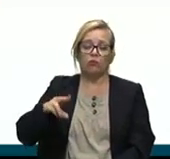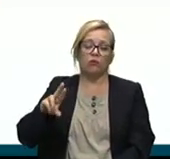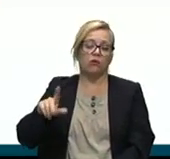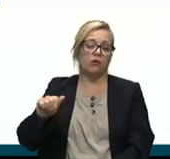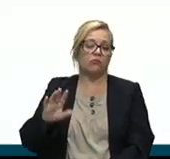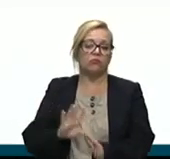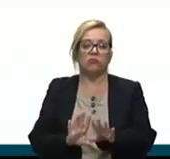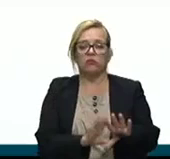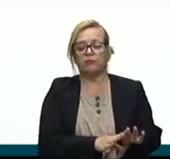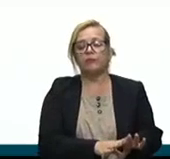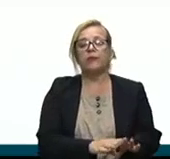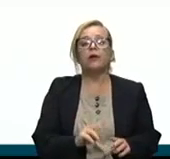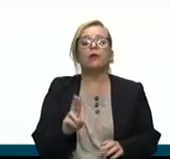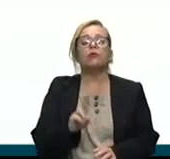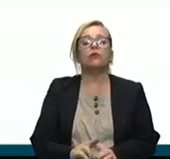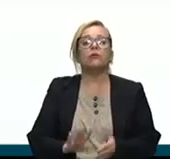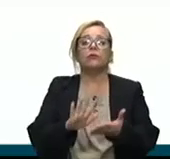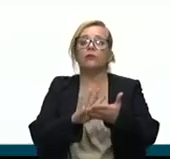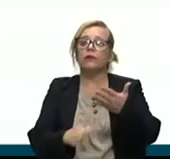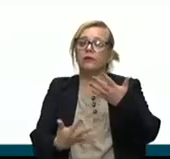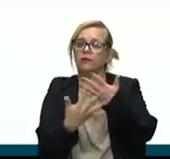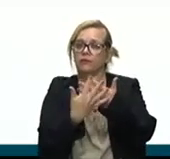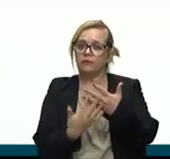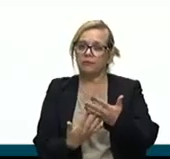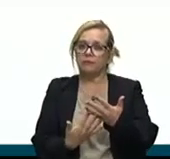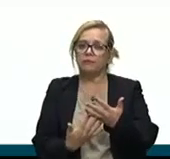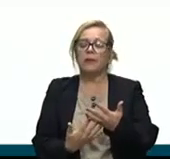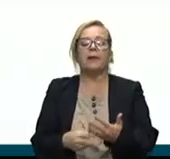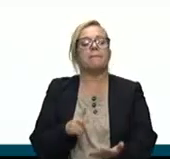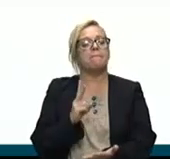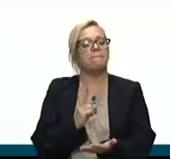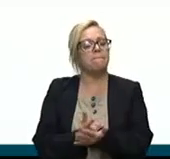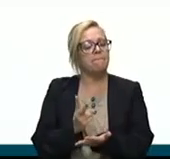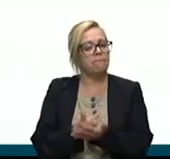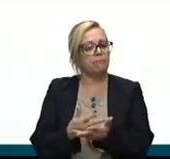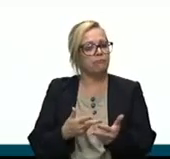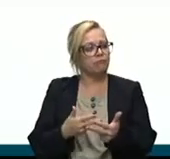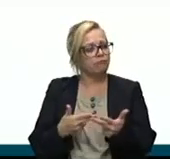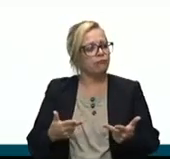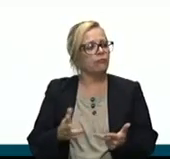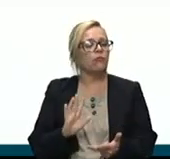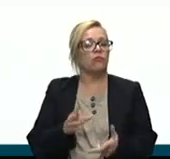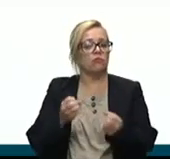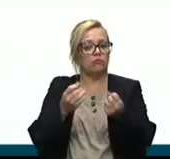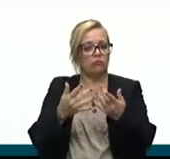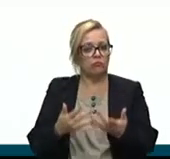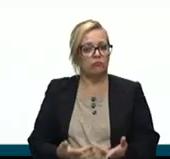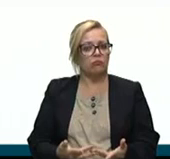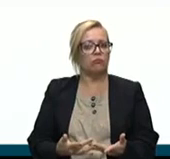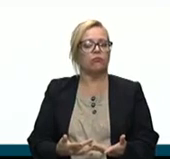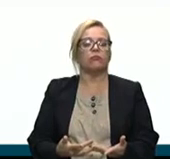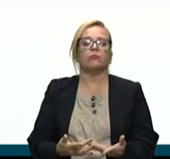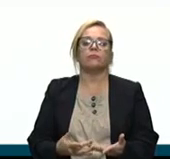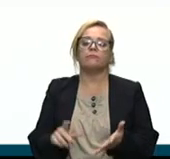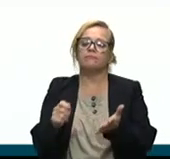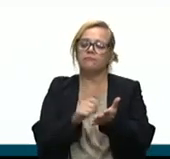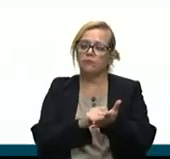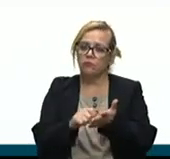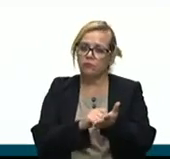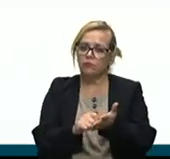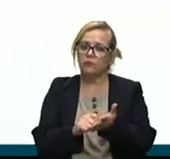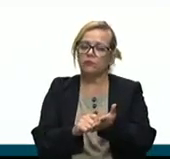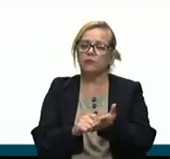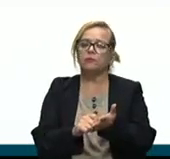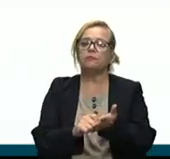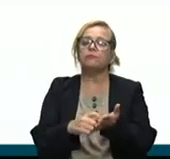utilizando o Excel, o que eu faço? Então, mesma coisa que eu falei anteriormente. Registramos os pares ordenados nas